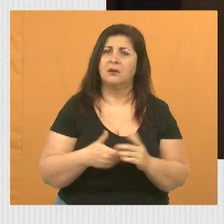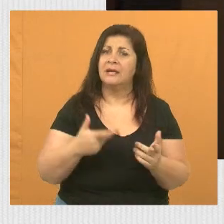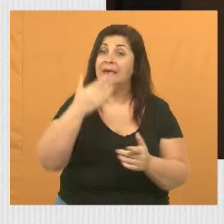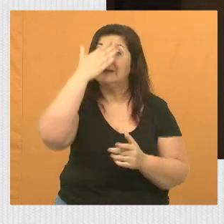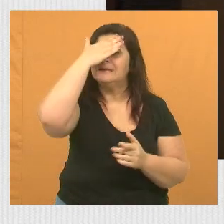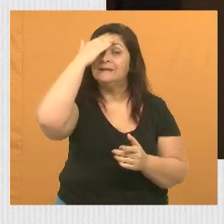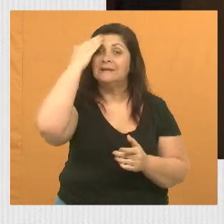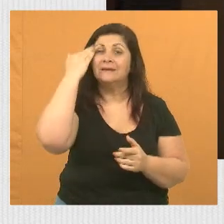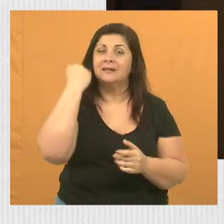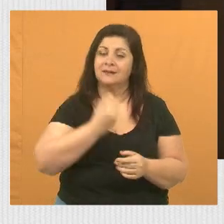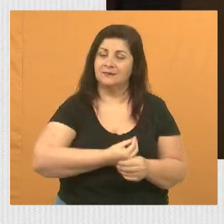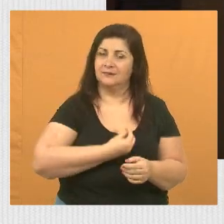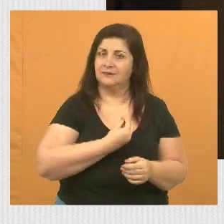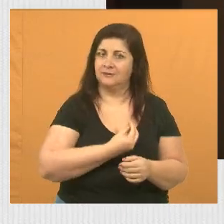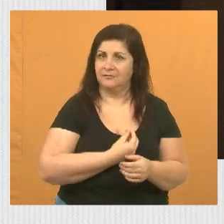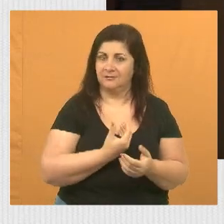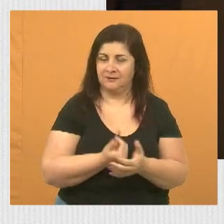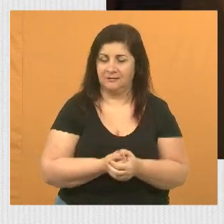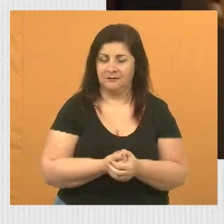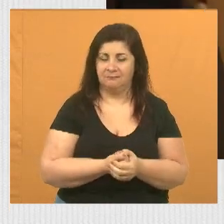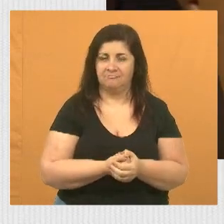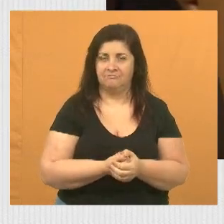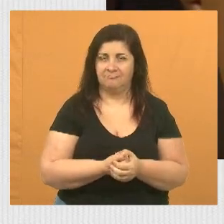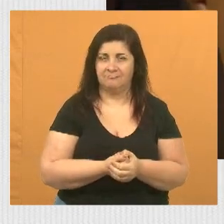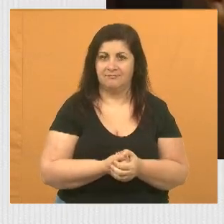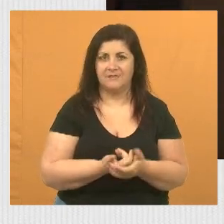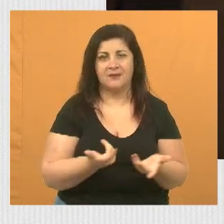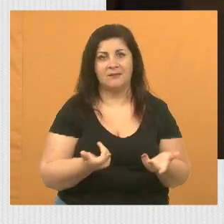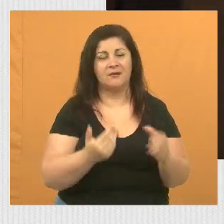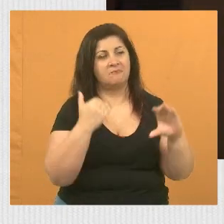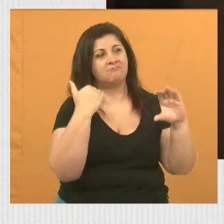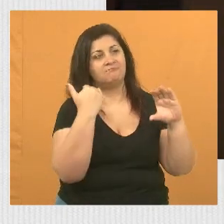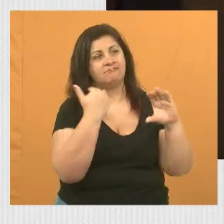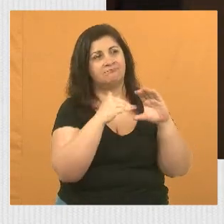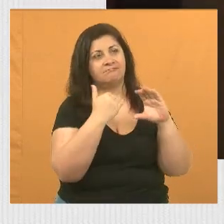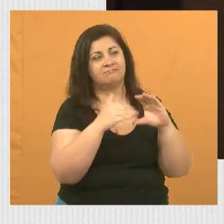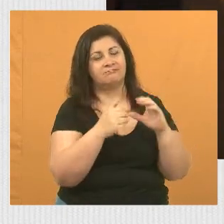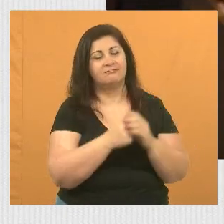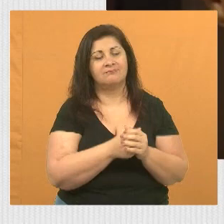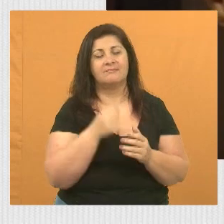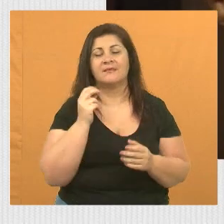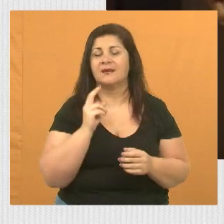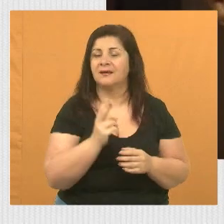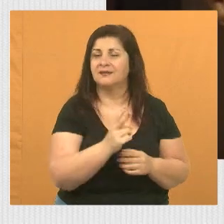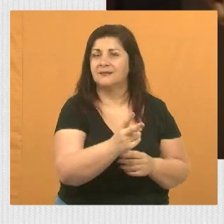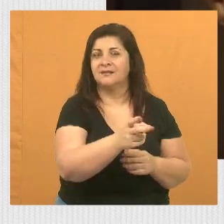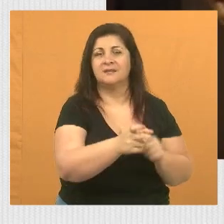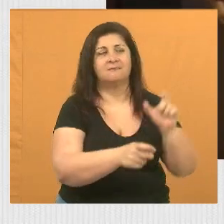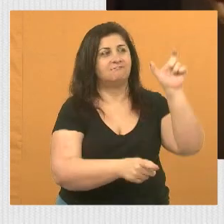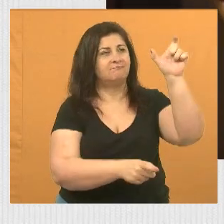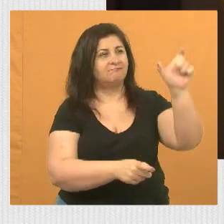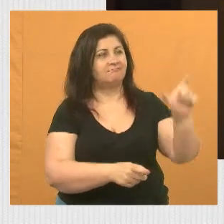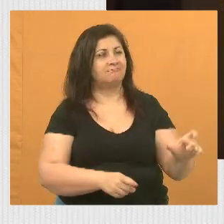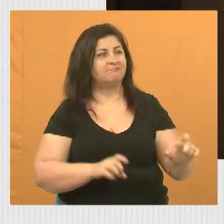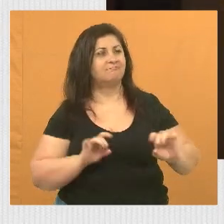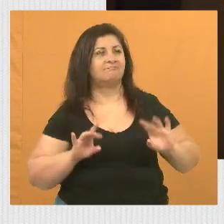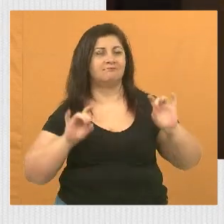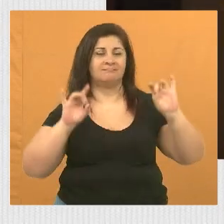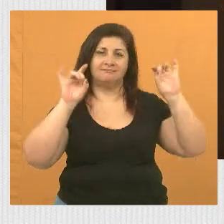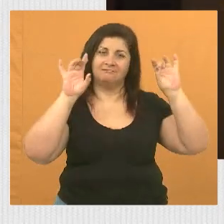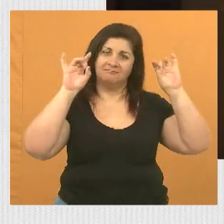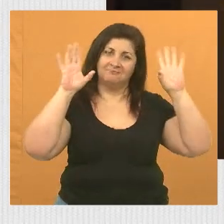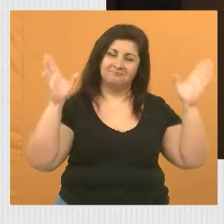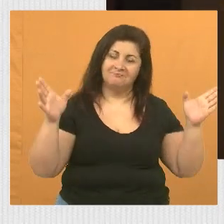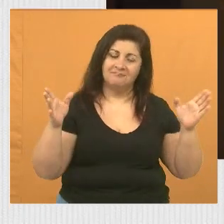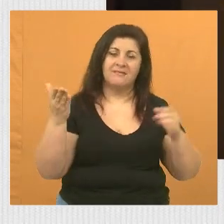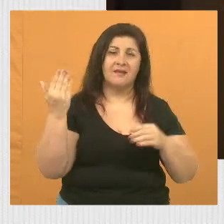humano. Ela não. Então, a mensagem que eu deixo para a Rosiane, que ela continue sendo essa pessoa extraordinária, que ela